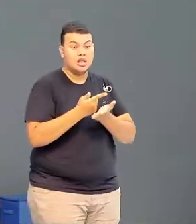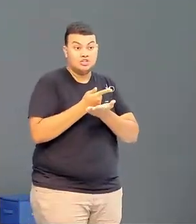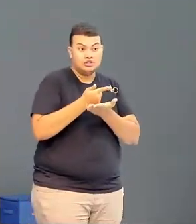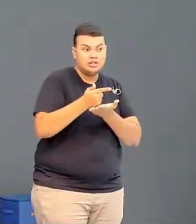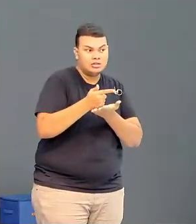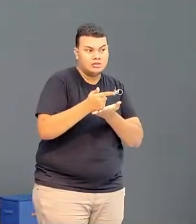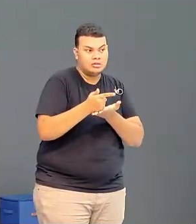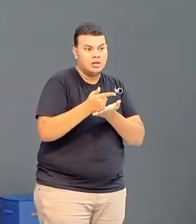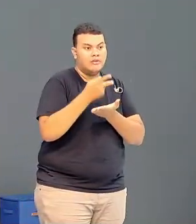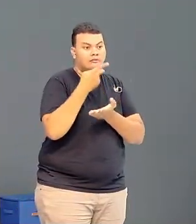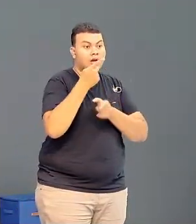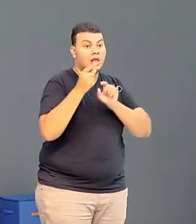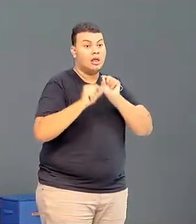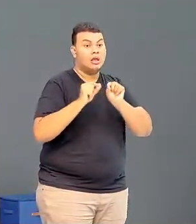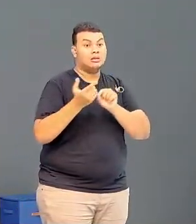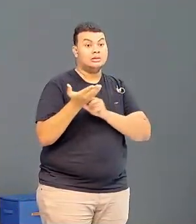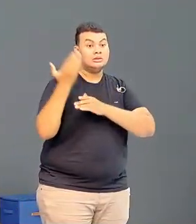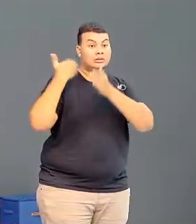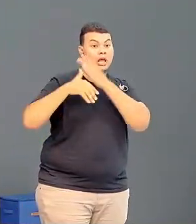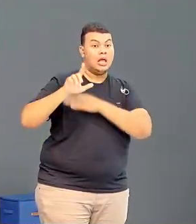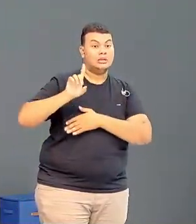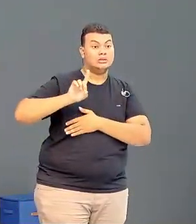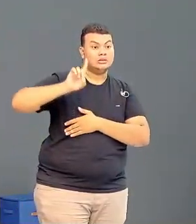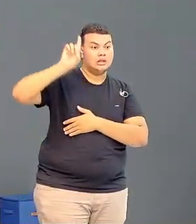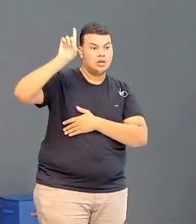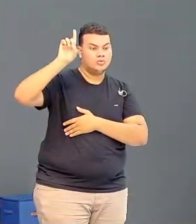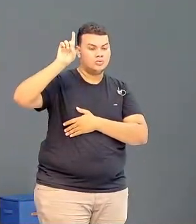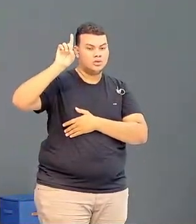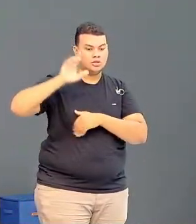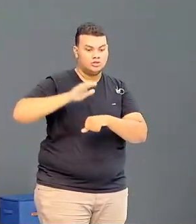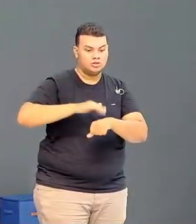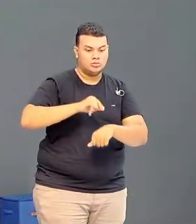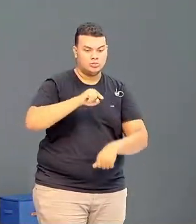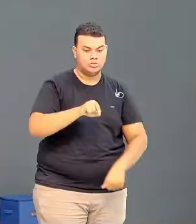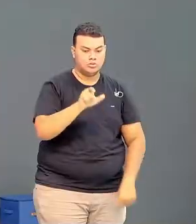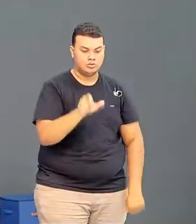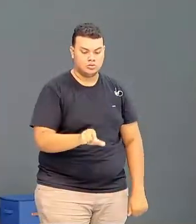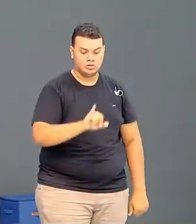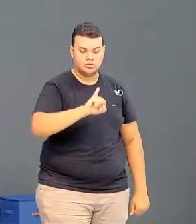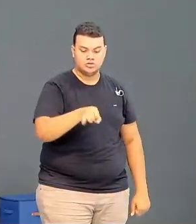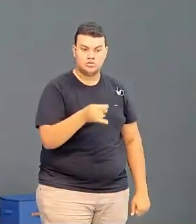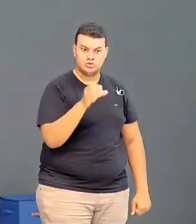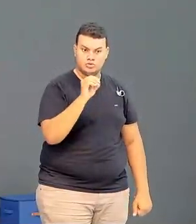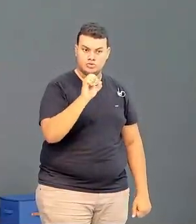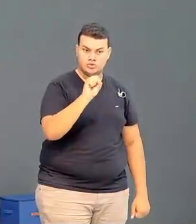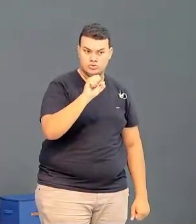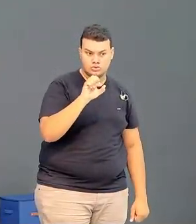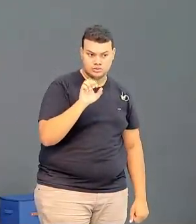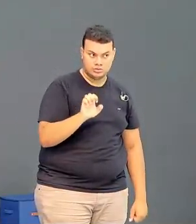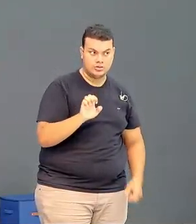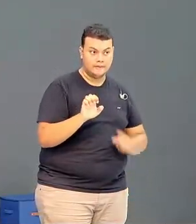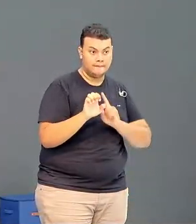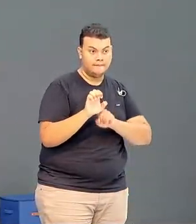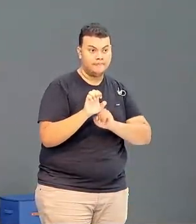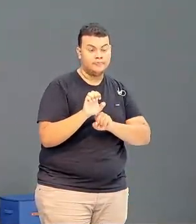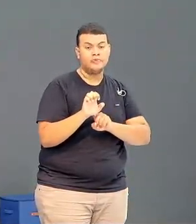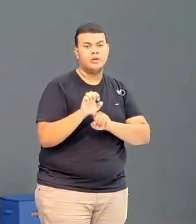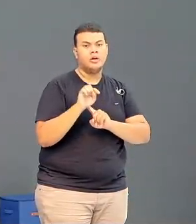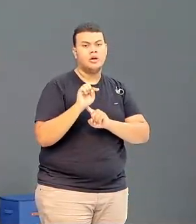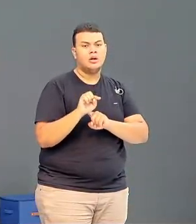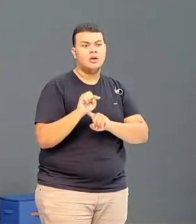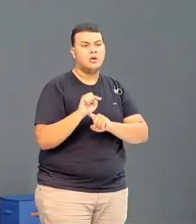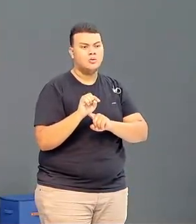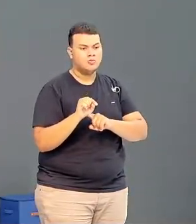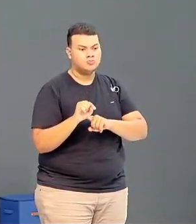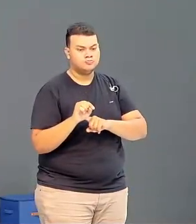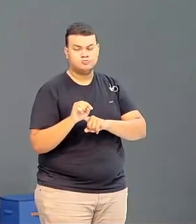Gênesis, que Deus levantou o filho de Israel, o filho de Jacó, chamado José, você conhece a história, e ele se transformou no rei